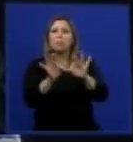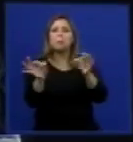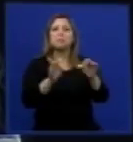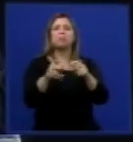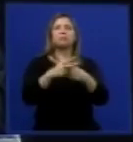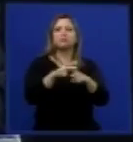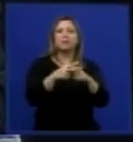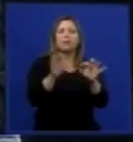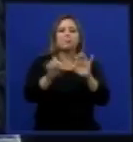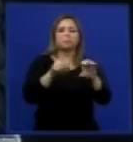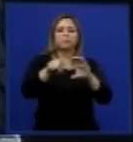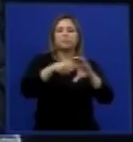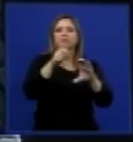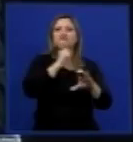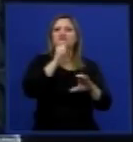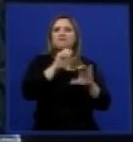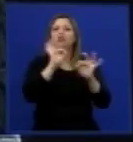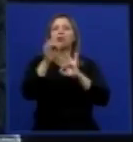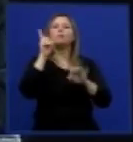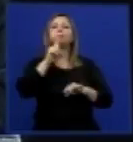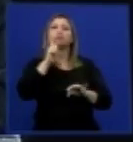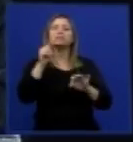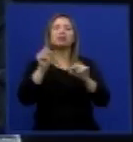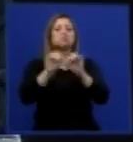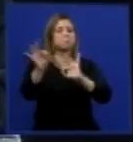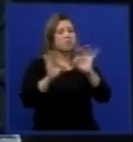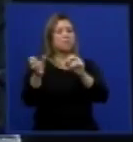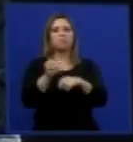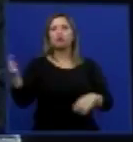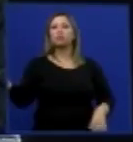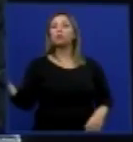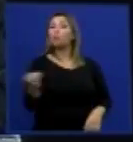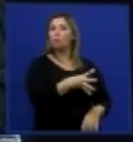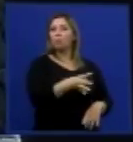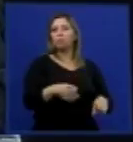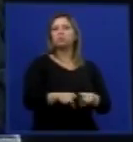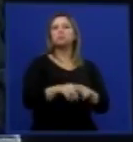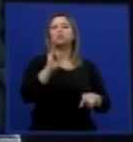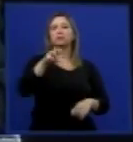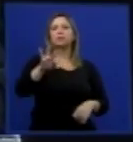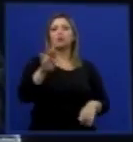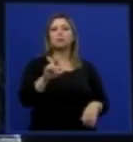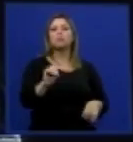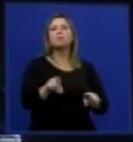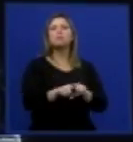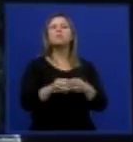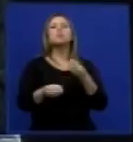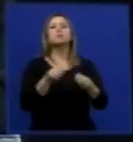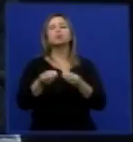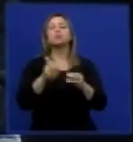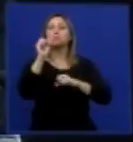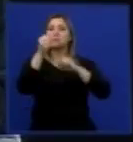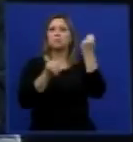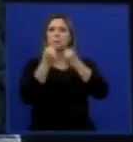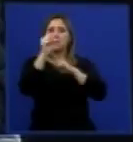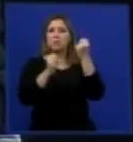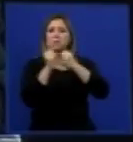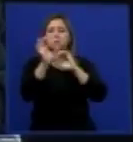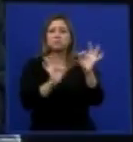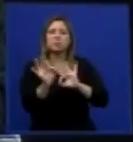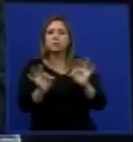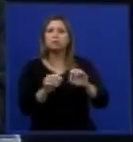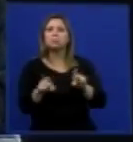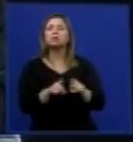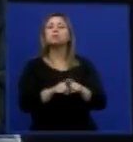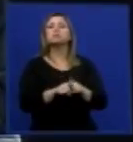Unidos e metro quanto a existir no Brasil disponibilidade de pneus usados na quantidade e qualidade requerida para a fabricação de Remold